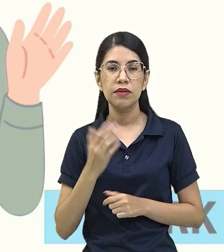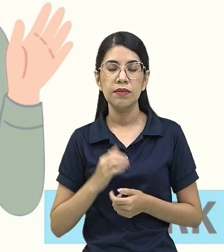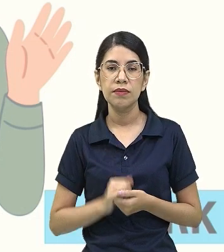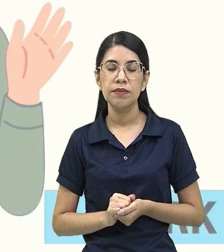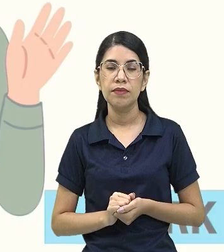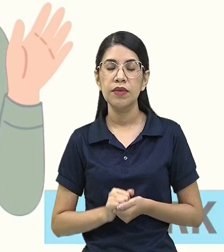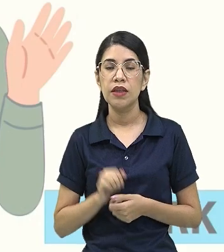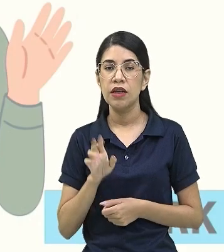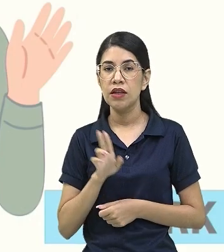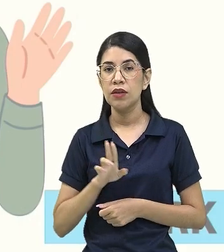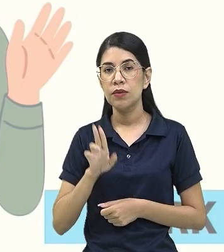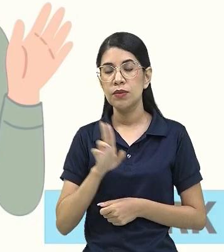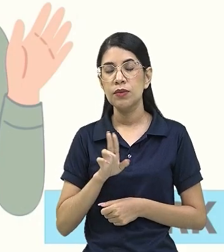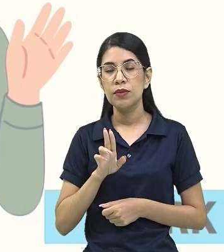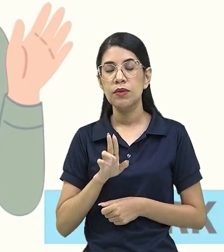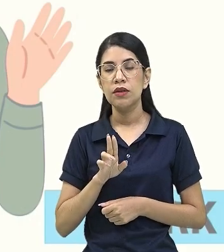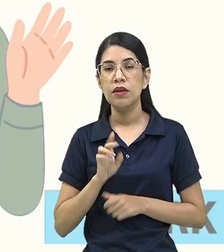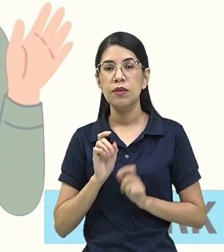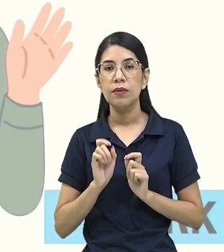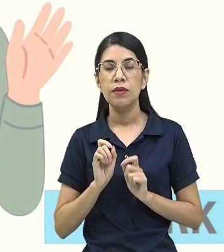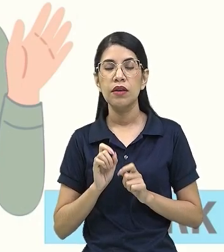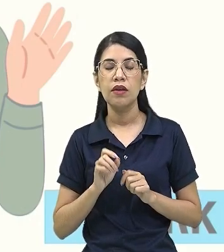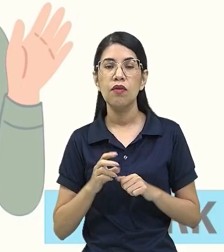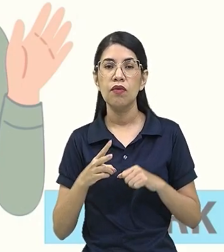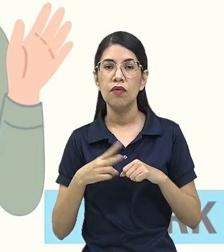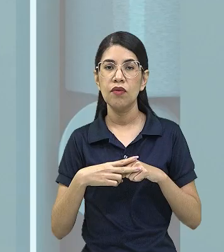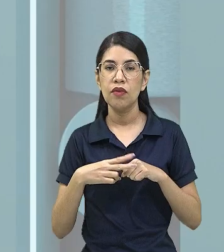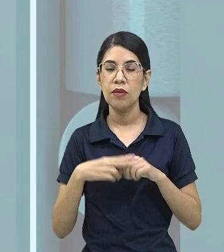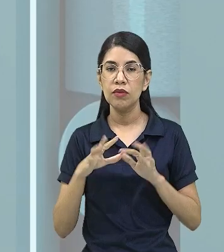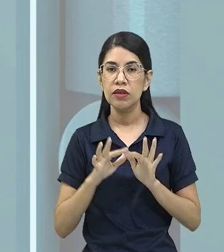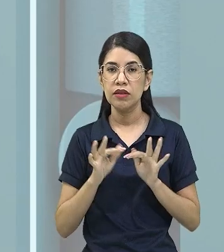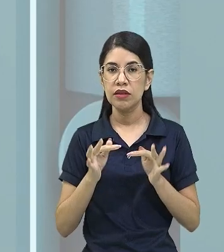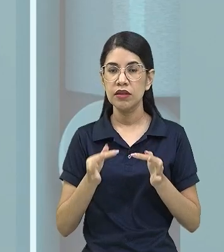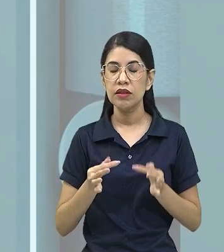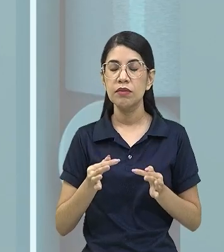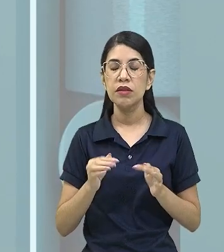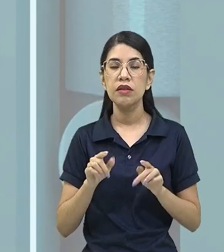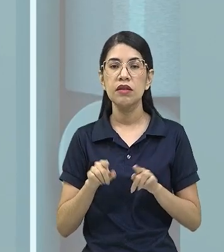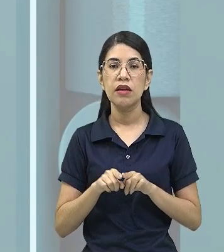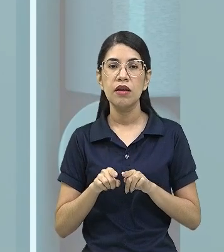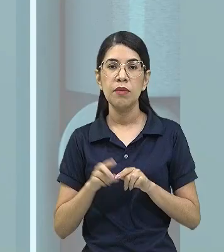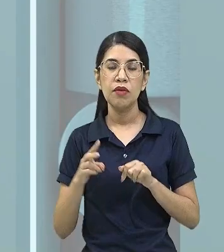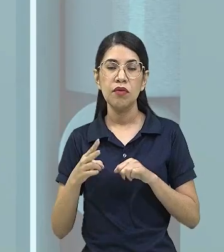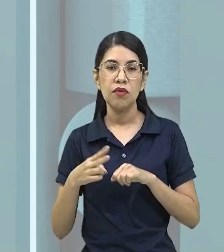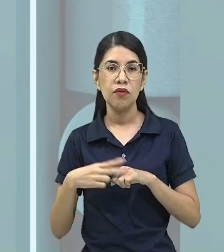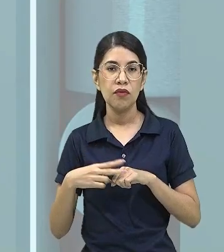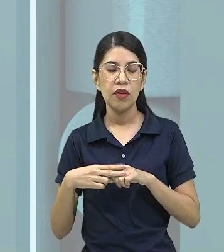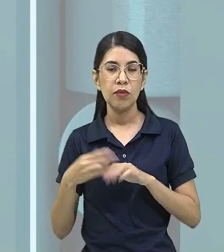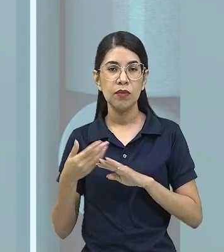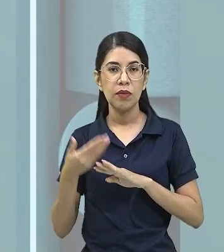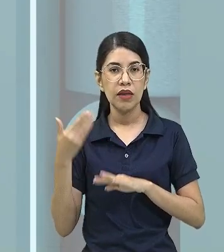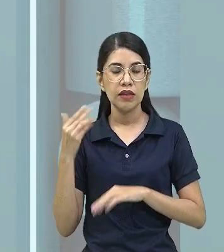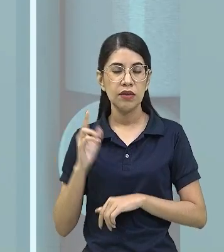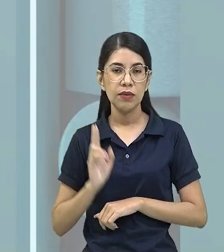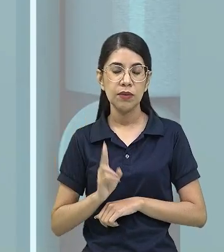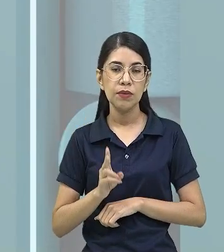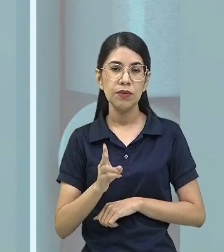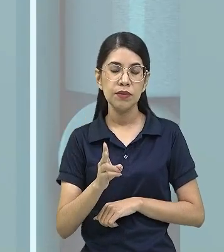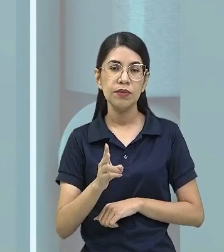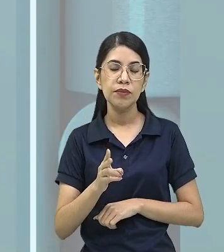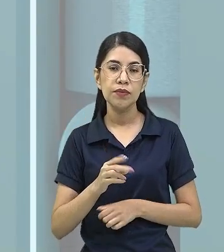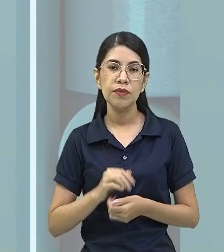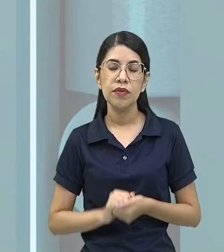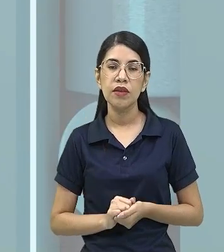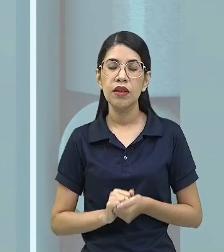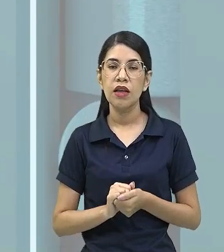eles utilizaram tanto o simple past quanto o past continuous. Então, nós temos aqui ações